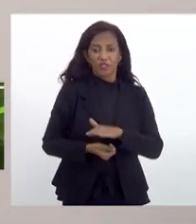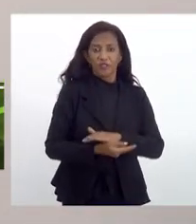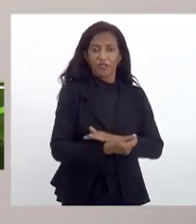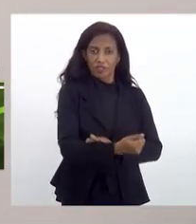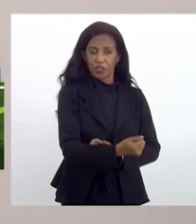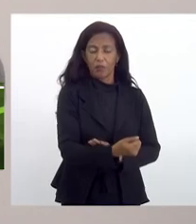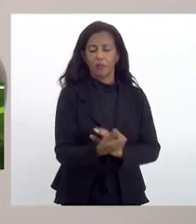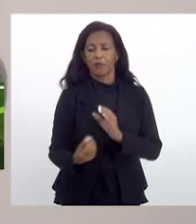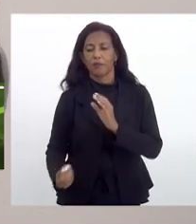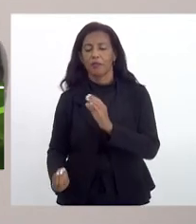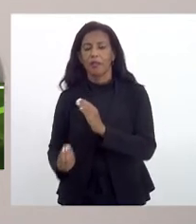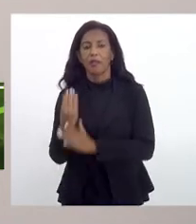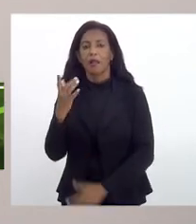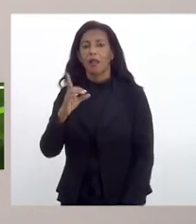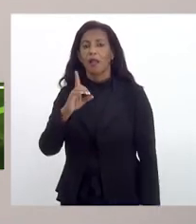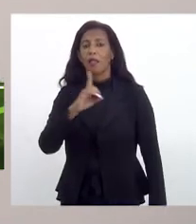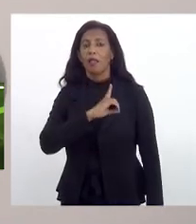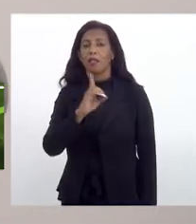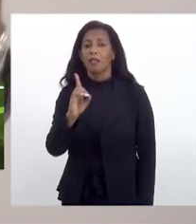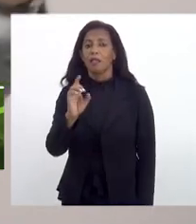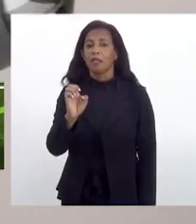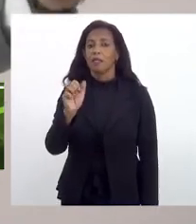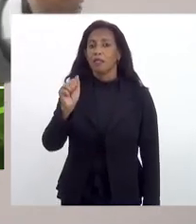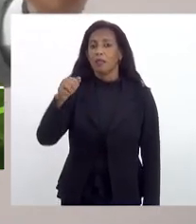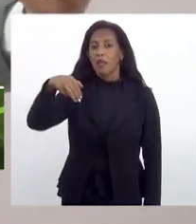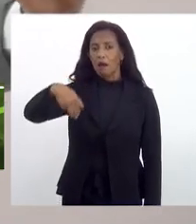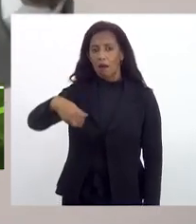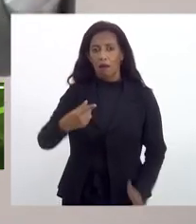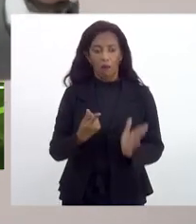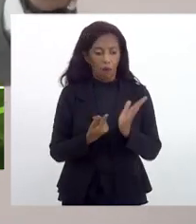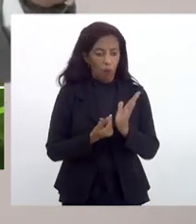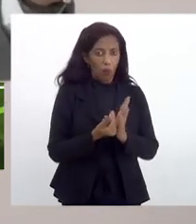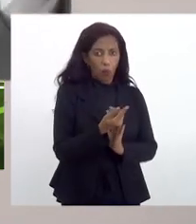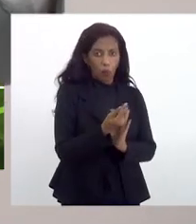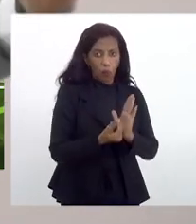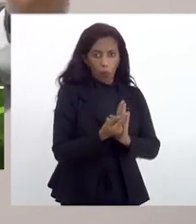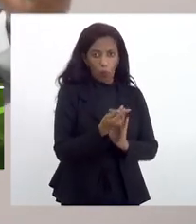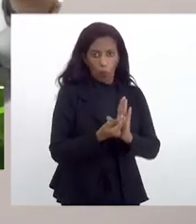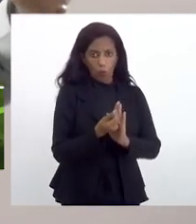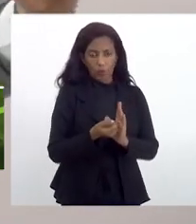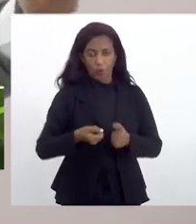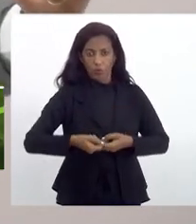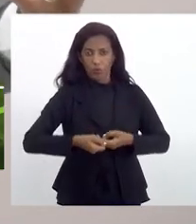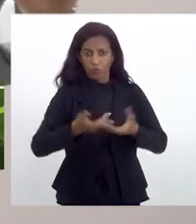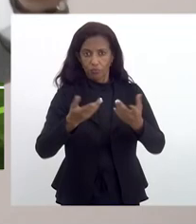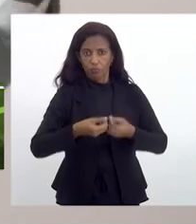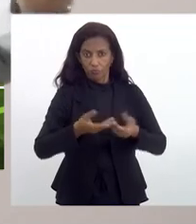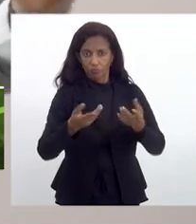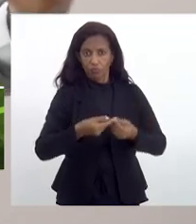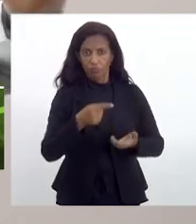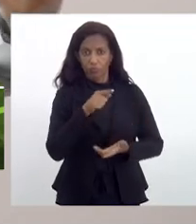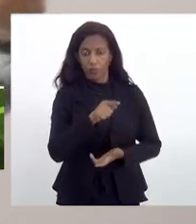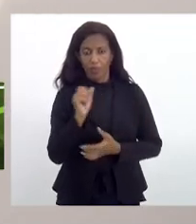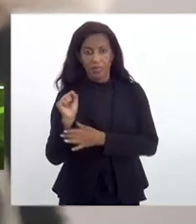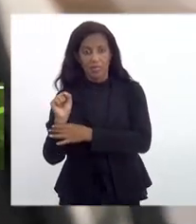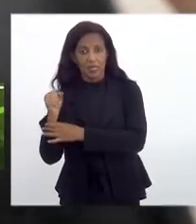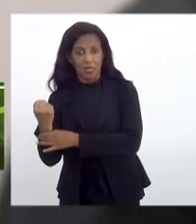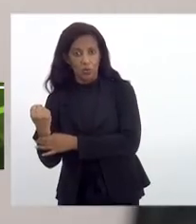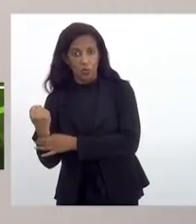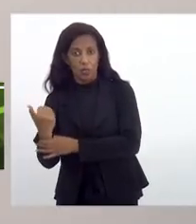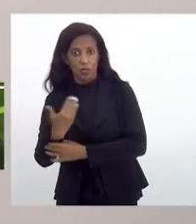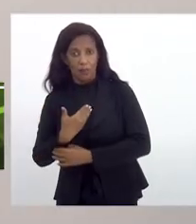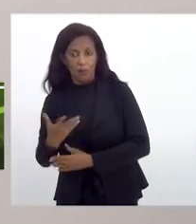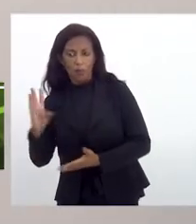exemplo, na criação de uma DEAM e usar o orçamento de despesas de capital da segurança pública e